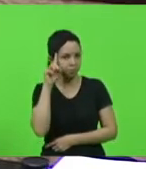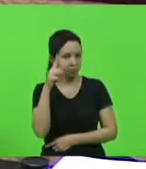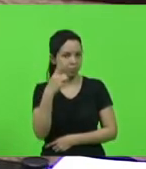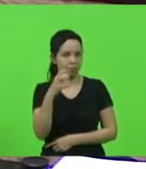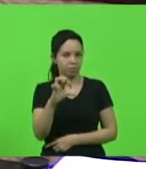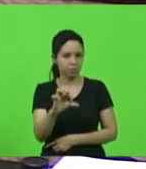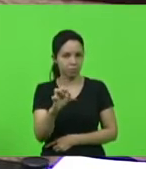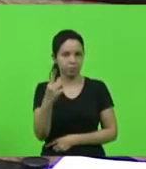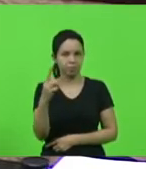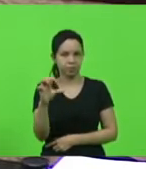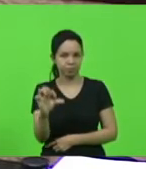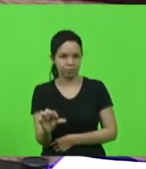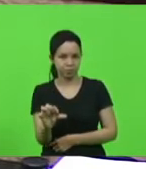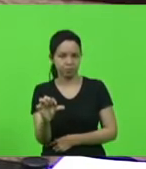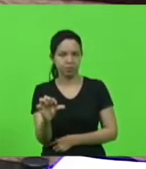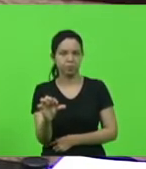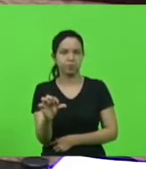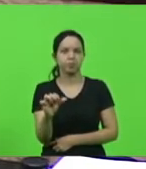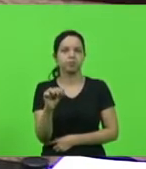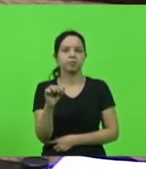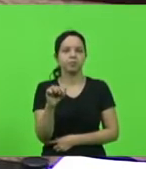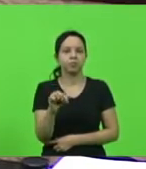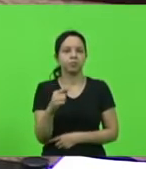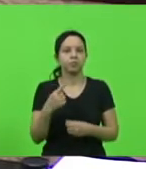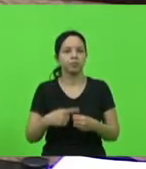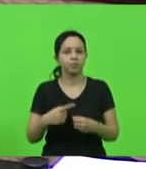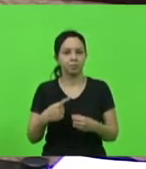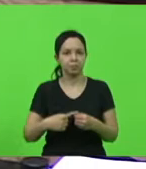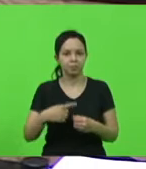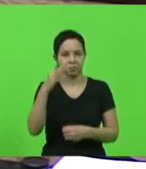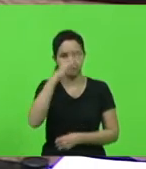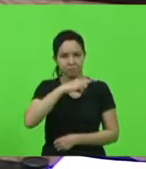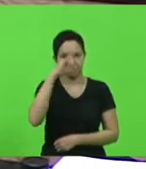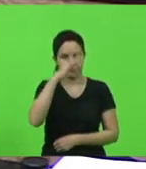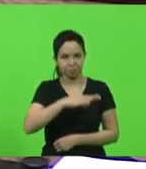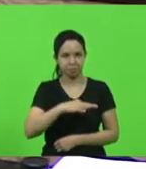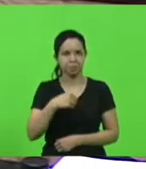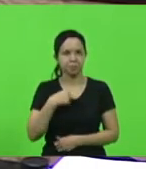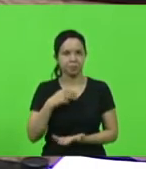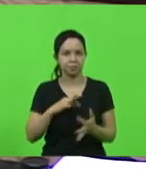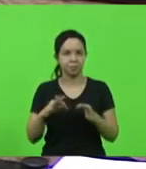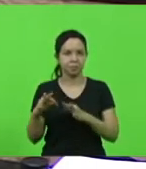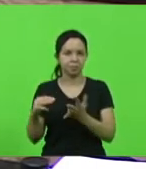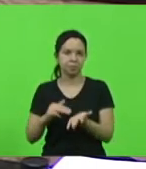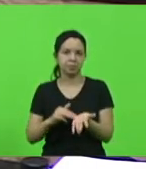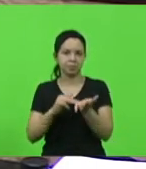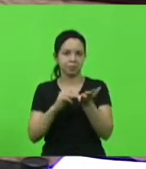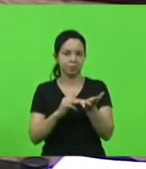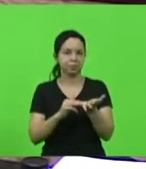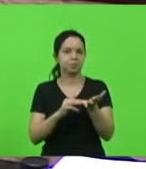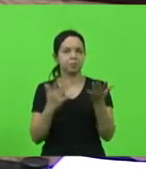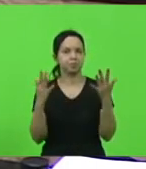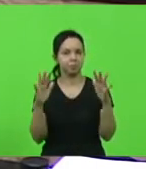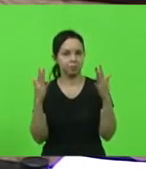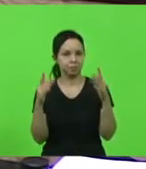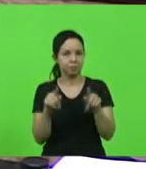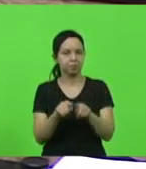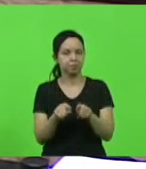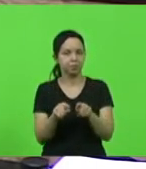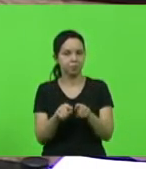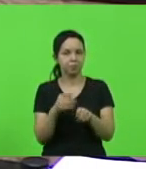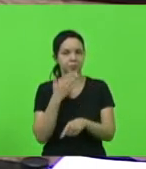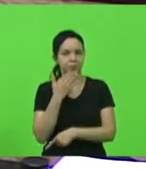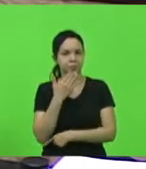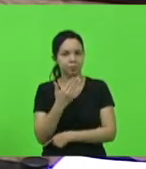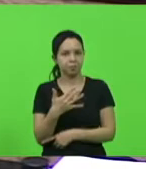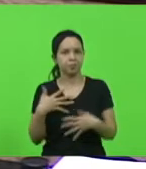Peru. Eu estou, inclusive, apresentando uma moção de aplauso e um pedido de realização de sessão especial em homenagem à minha